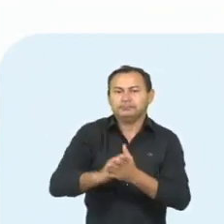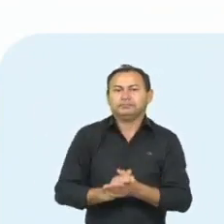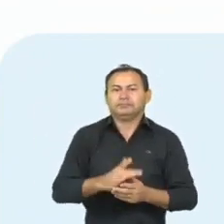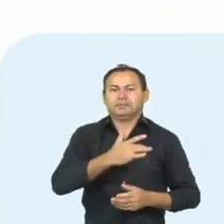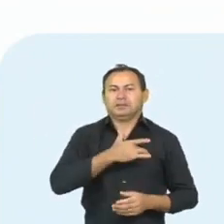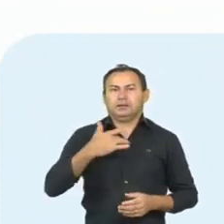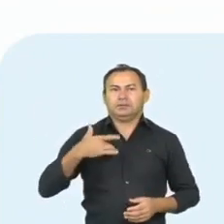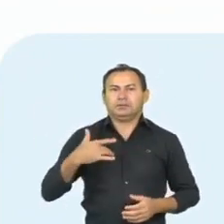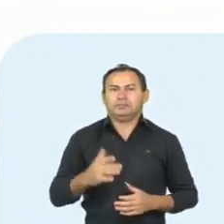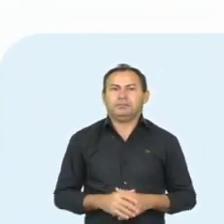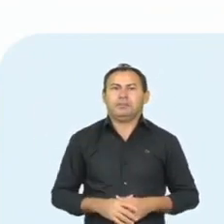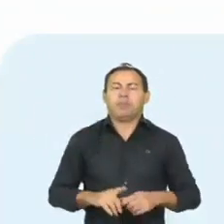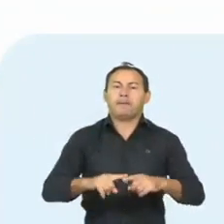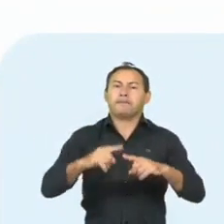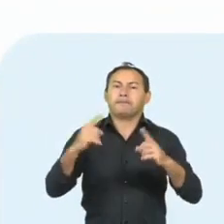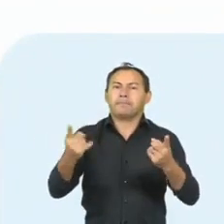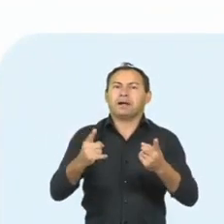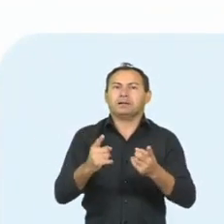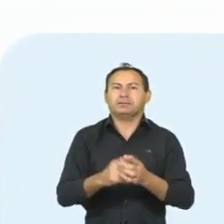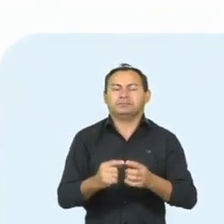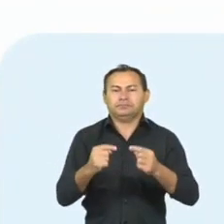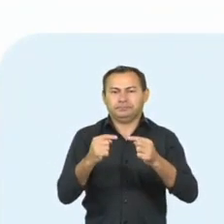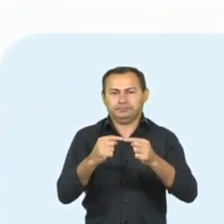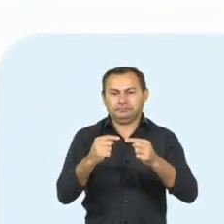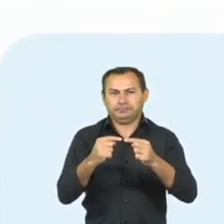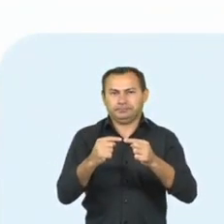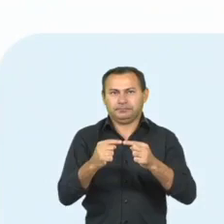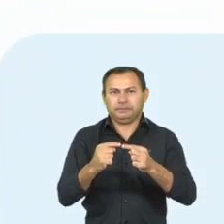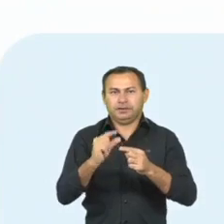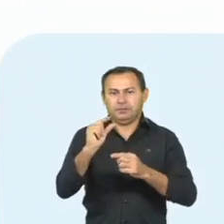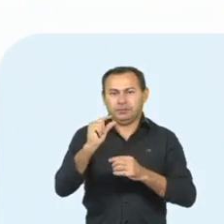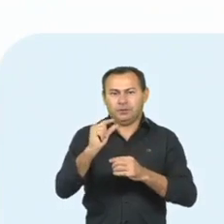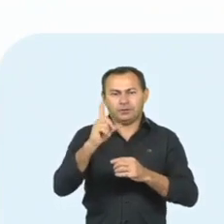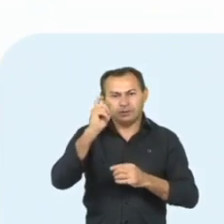saúde. No entanto, a gente tem que concordar que é um pouco